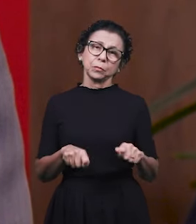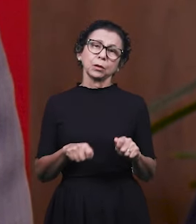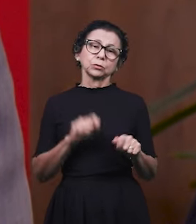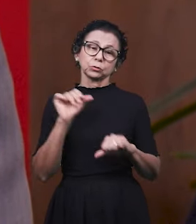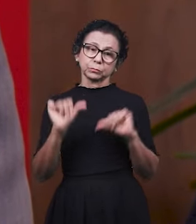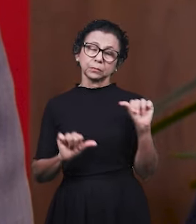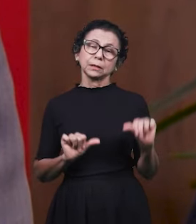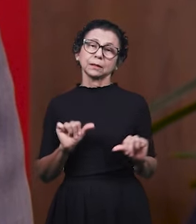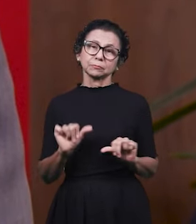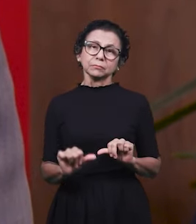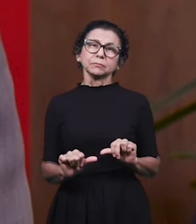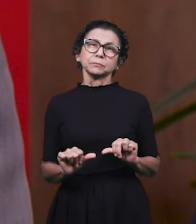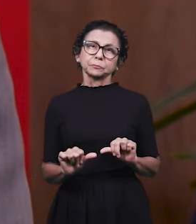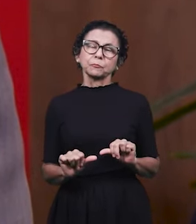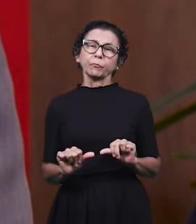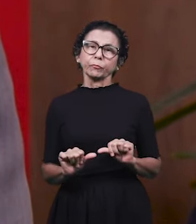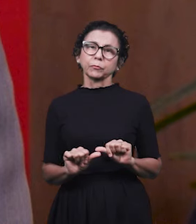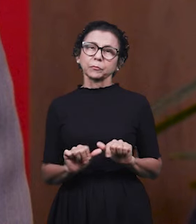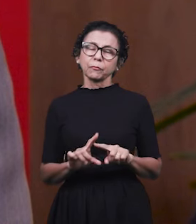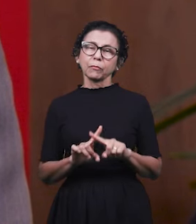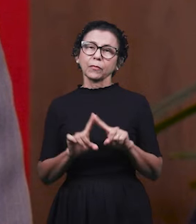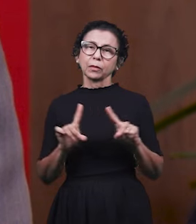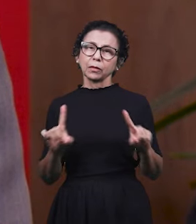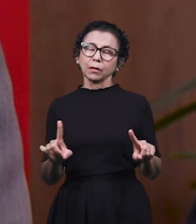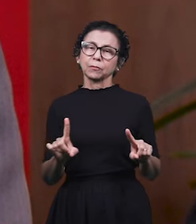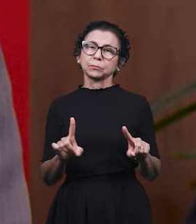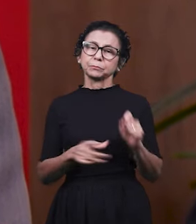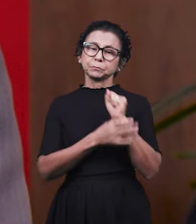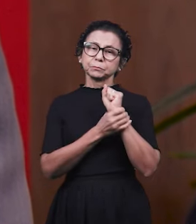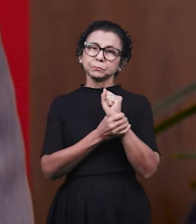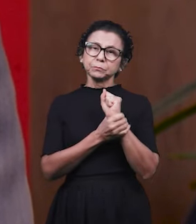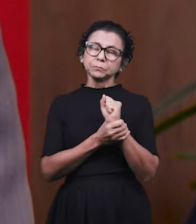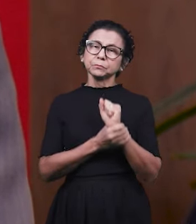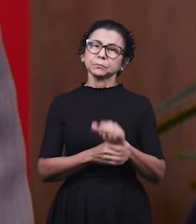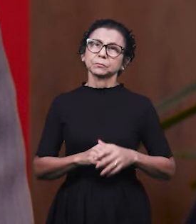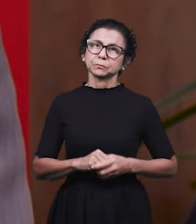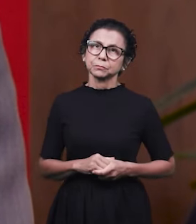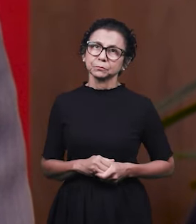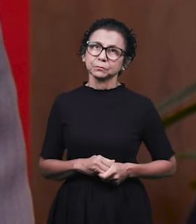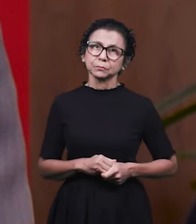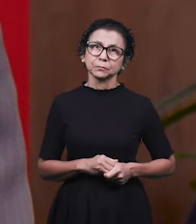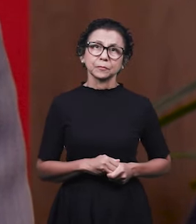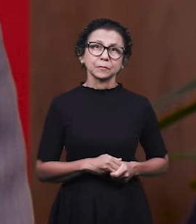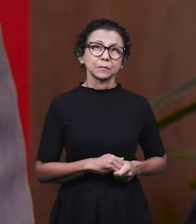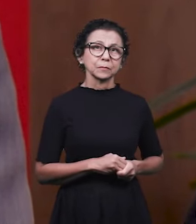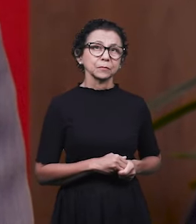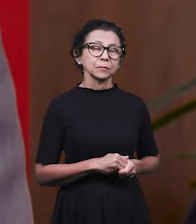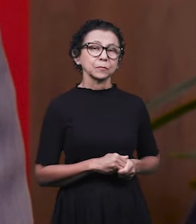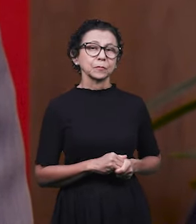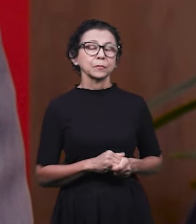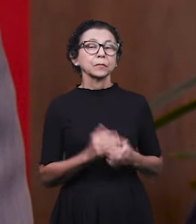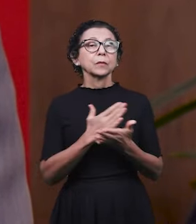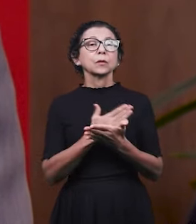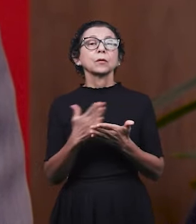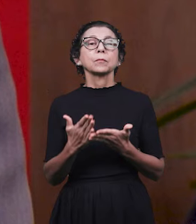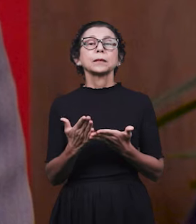ocorrer, mas ele precisa dar o passo inicial. E tudo isso principia onde? Principia dentro de